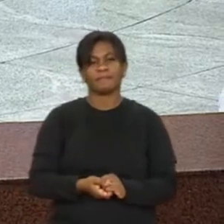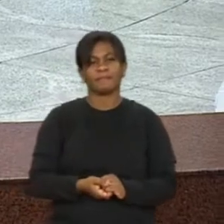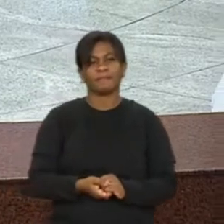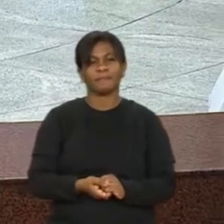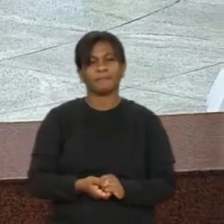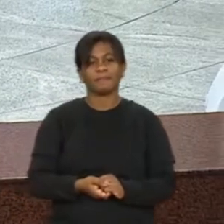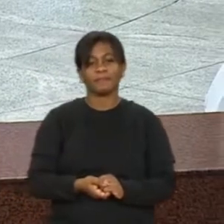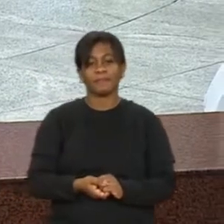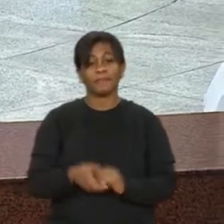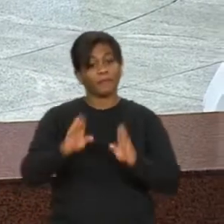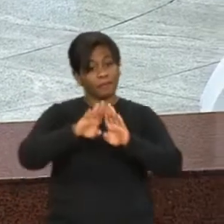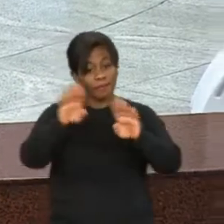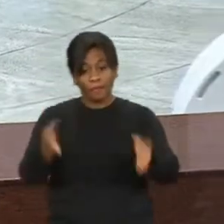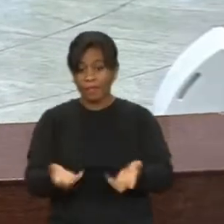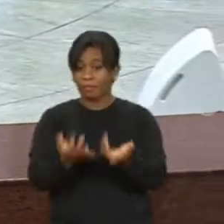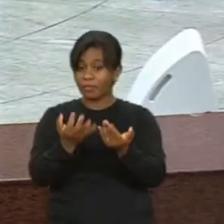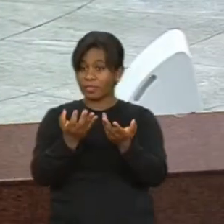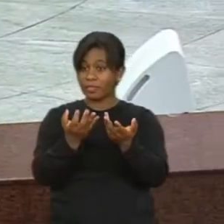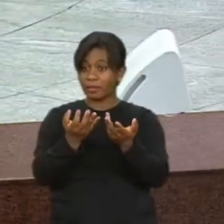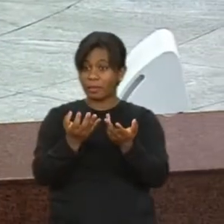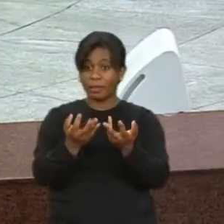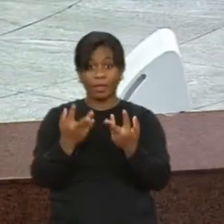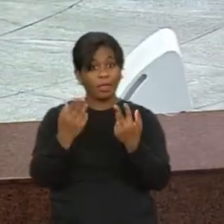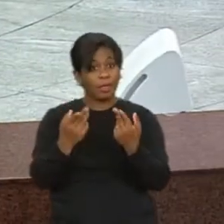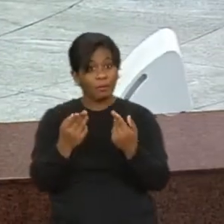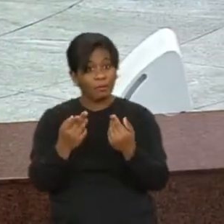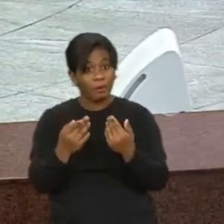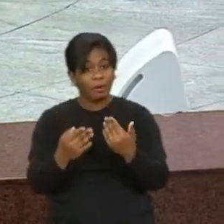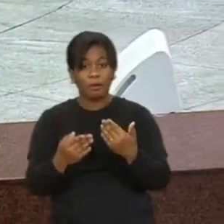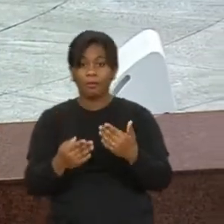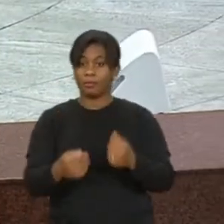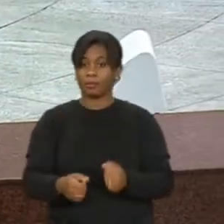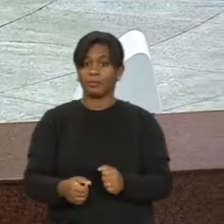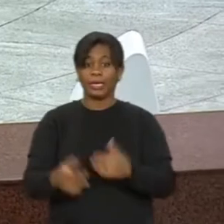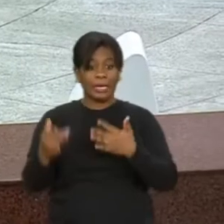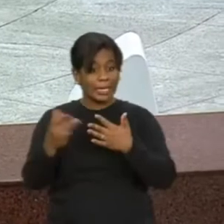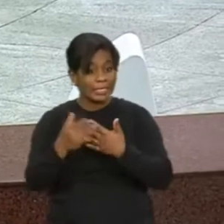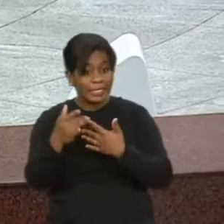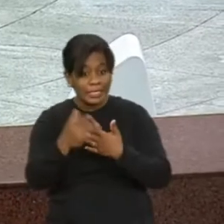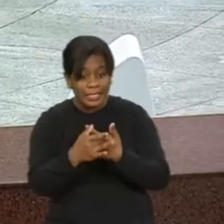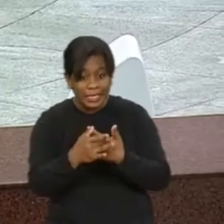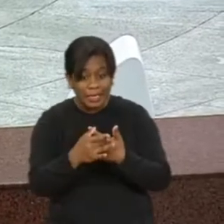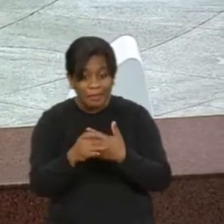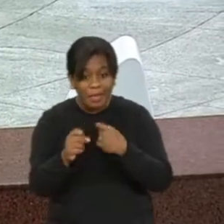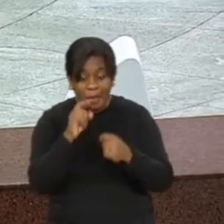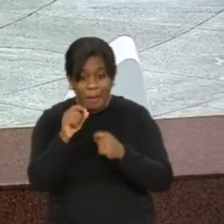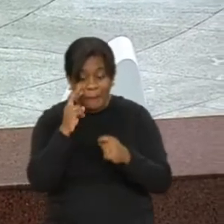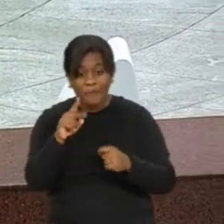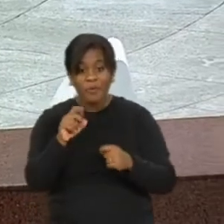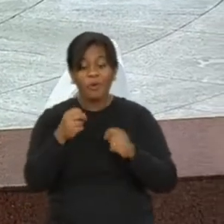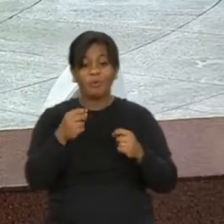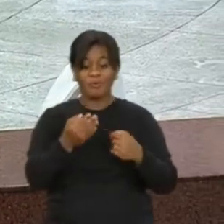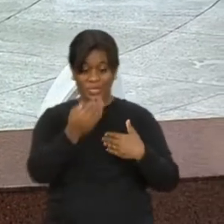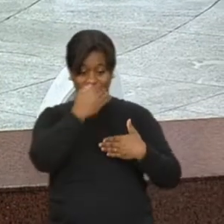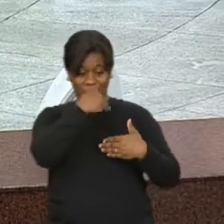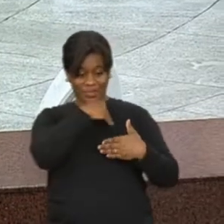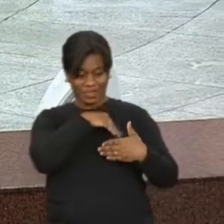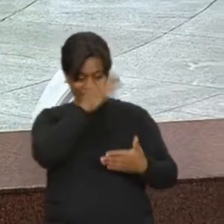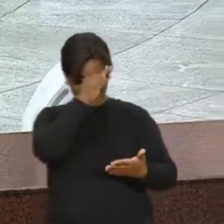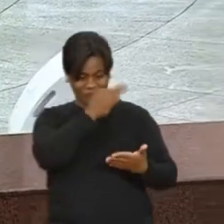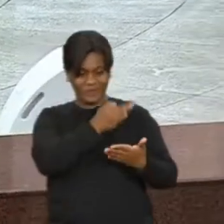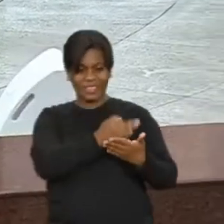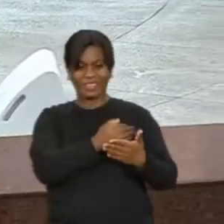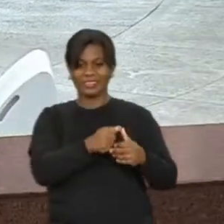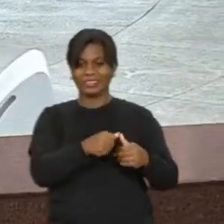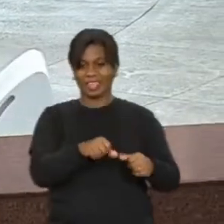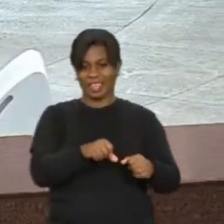A Fogueira Santa é esse exame para ver como você está. Se você está bem ou se você